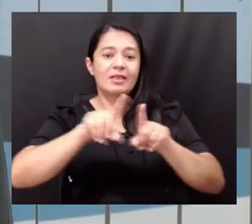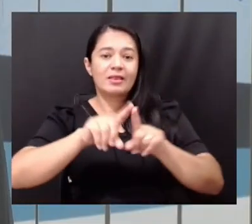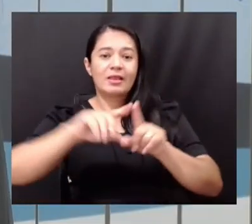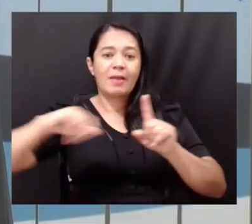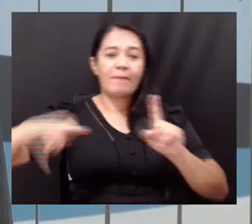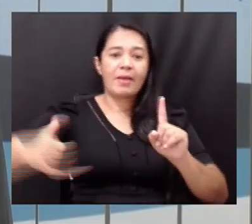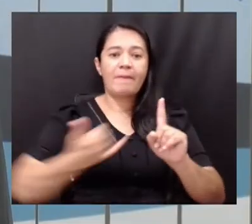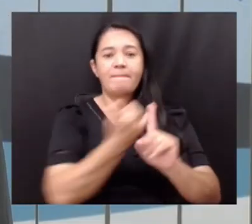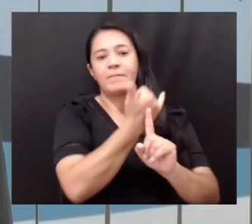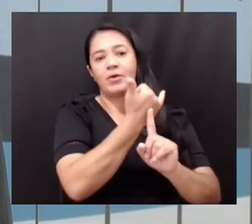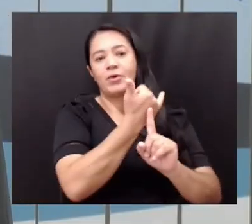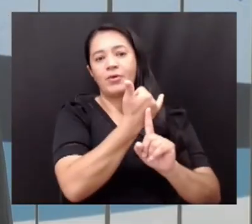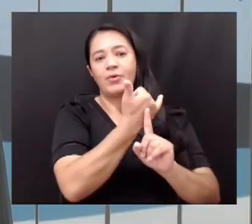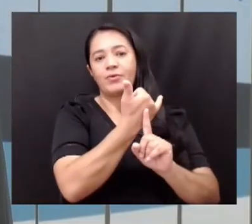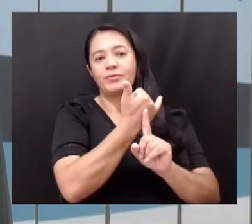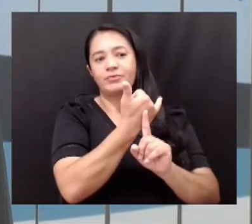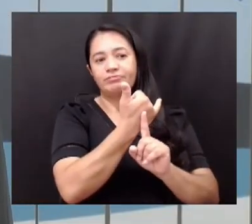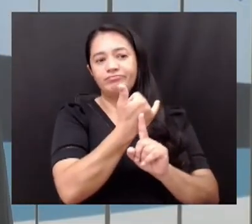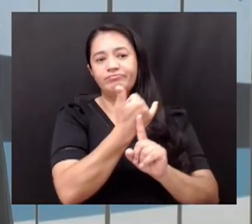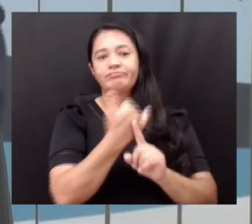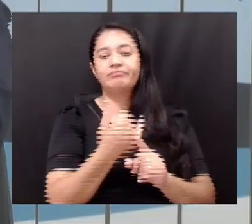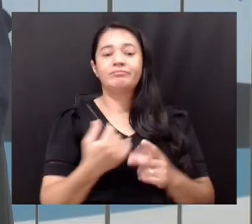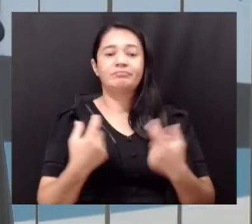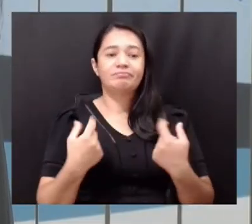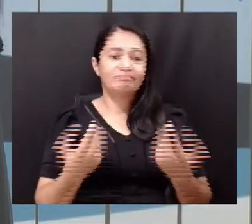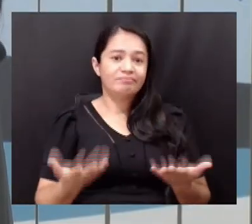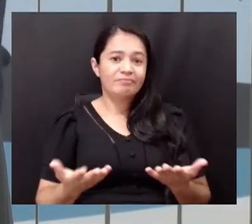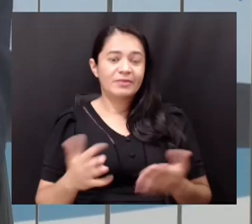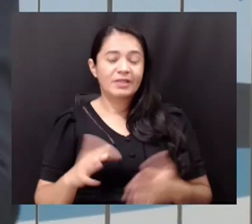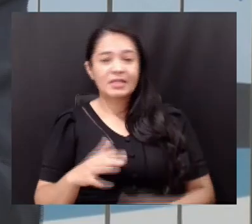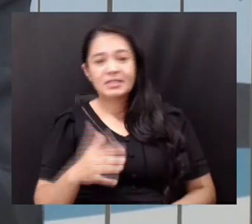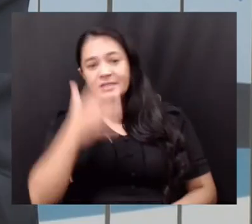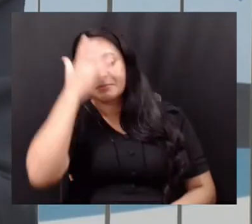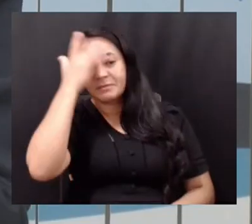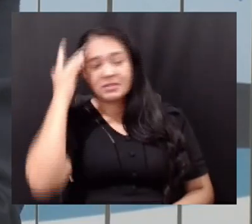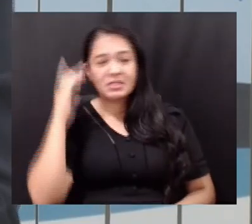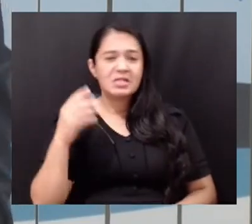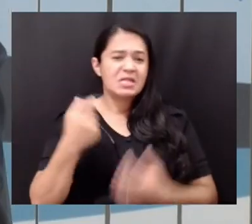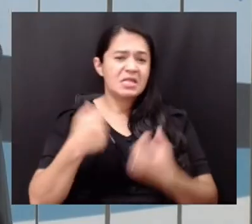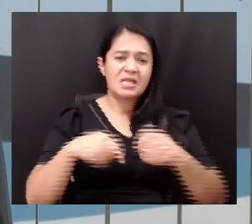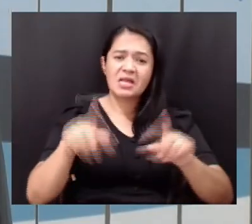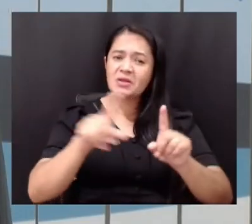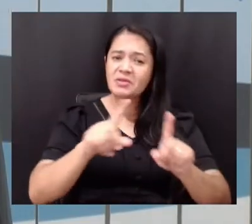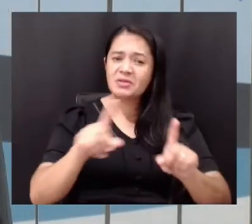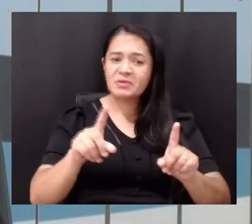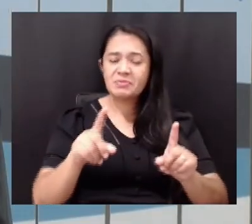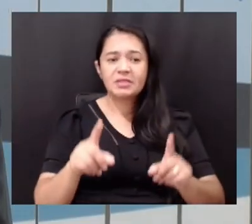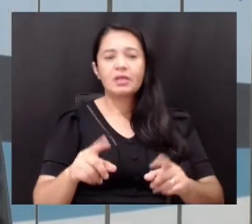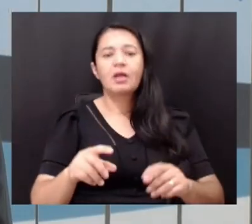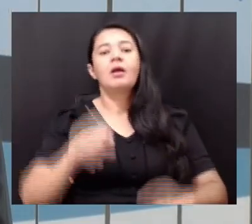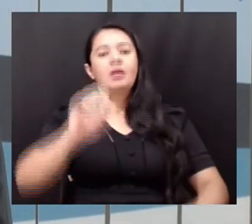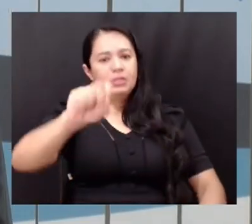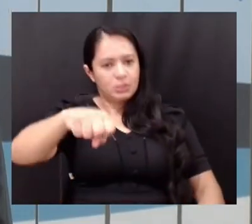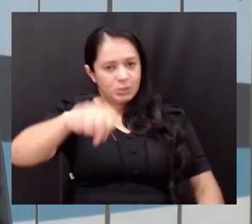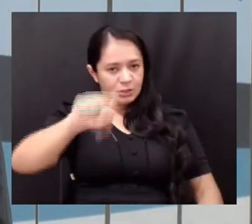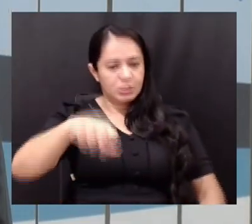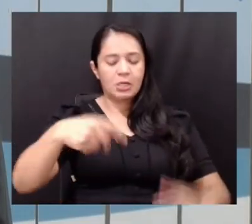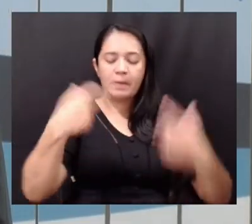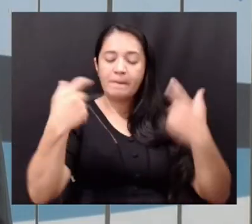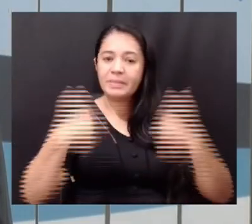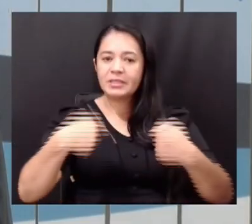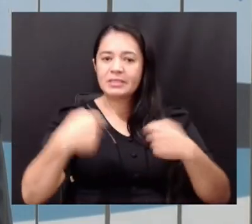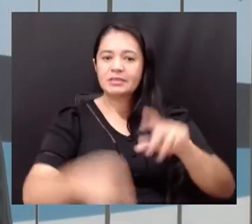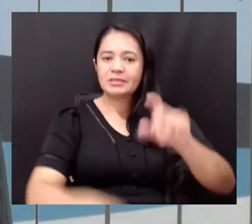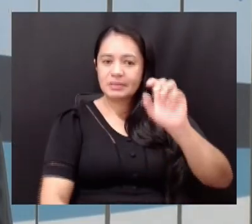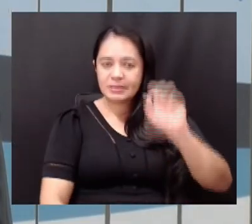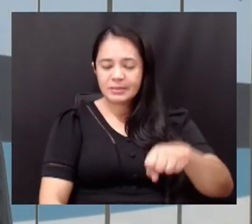do reconhecimento. Muitas vezes as pessoas falam, não precisa de reconhecimento. Precisa, é comprovado cientificamente